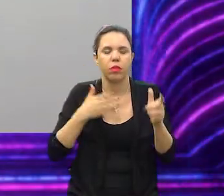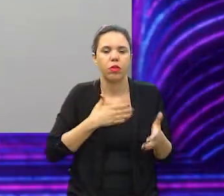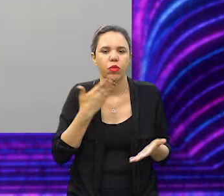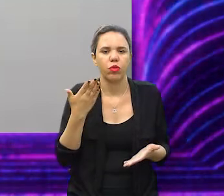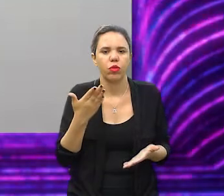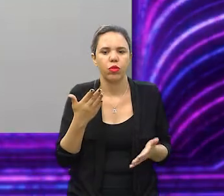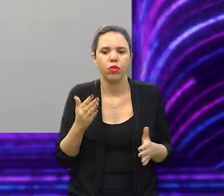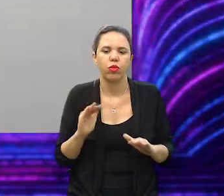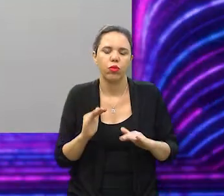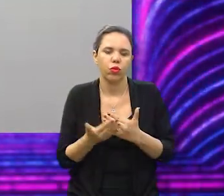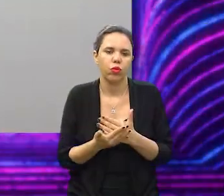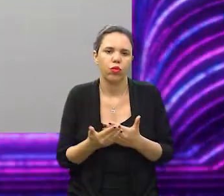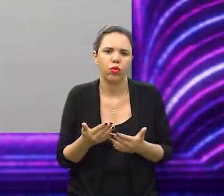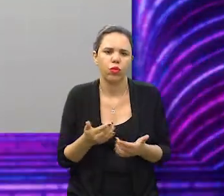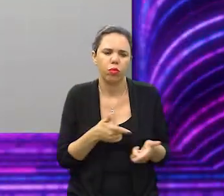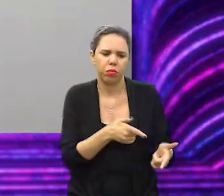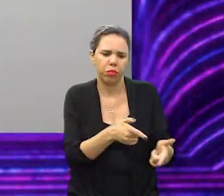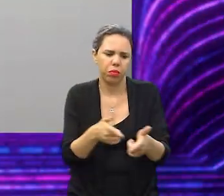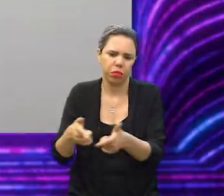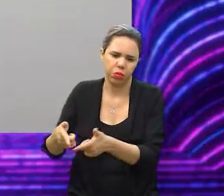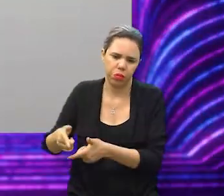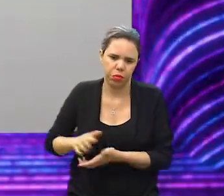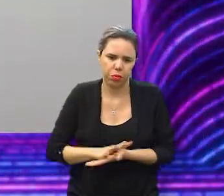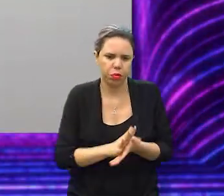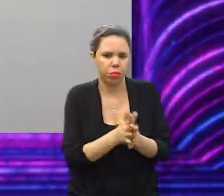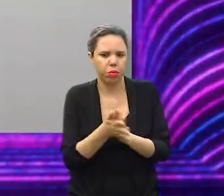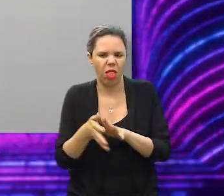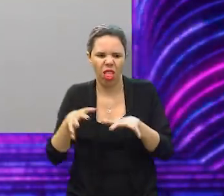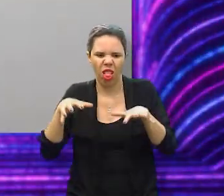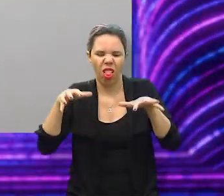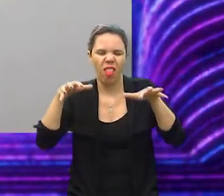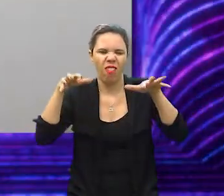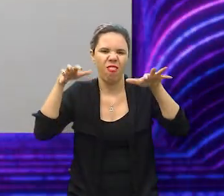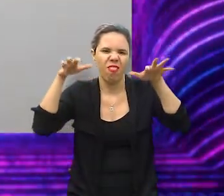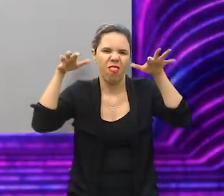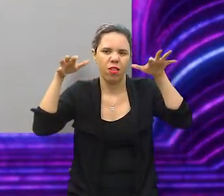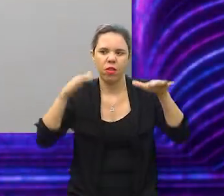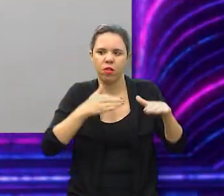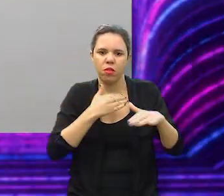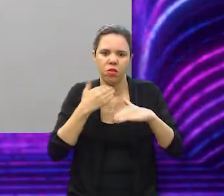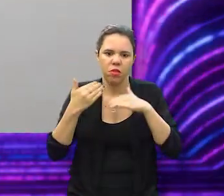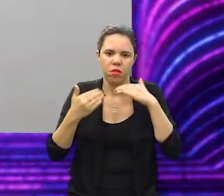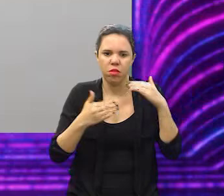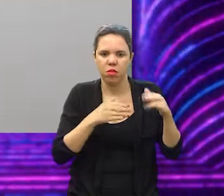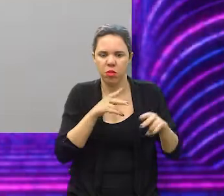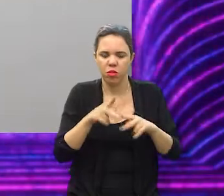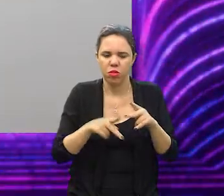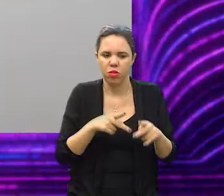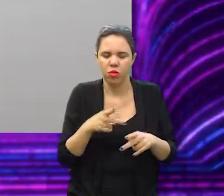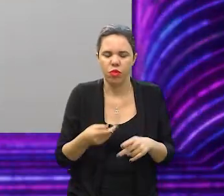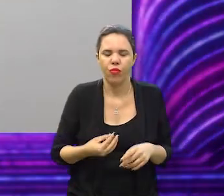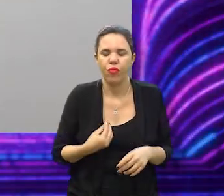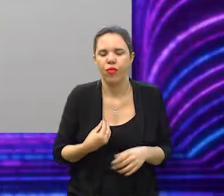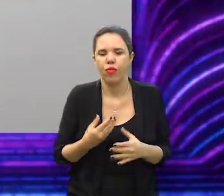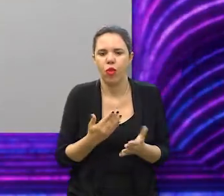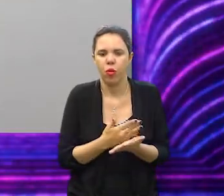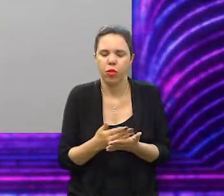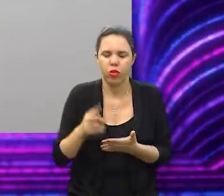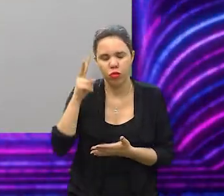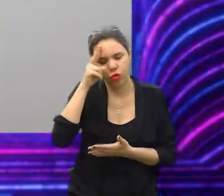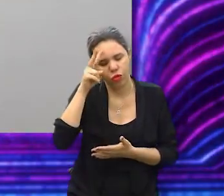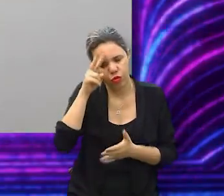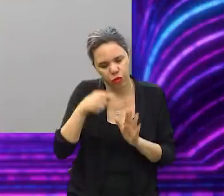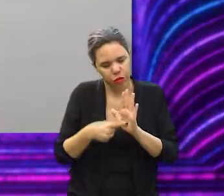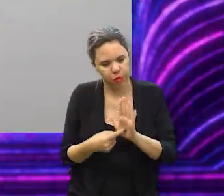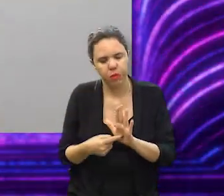vila está sendo atacada, né, ou está sendo assombrada por mortos-vivos. Então, no começo da história ali já